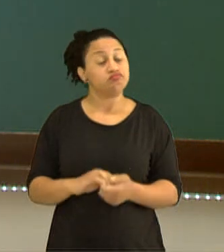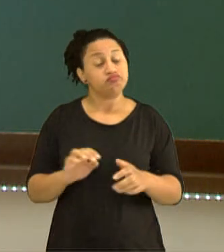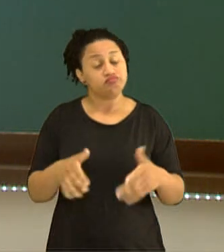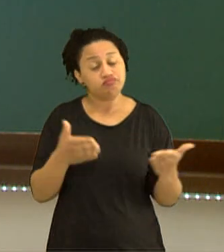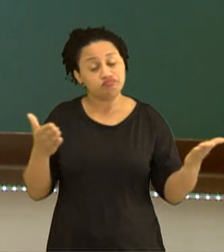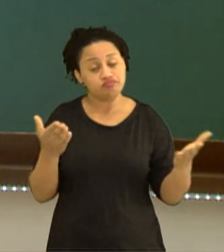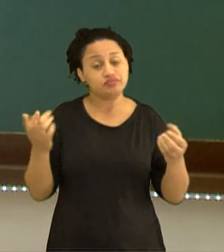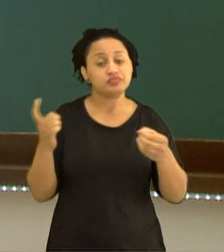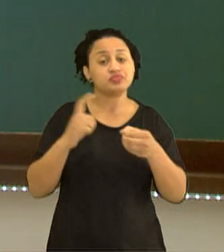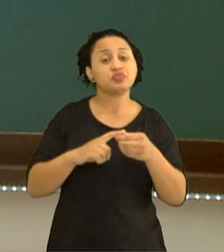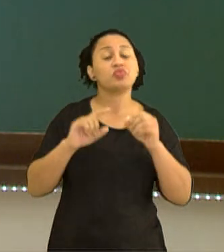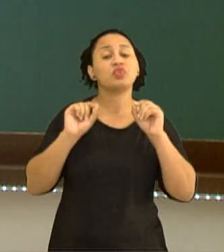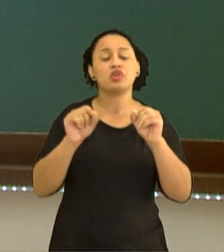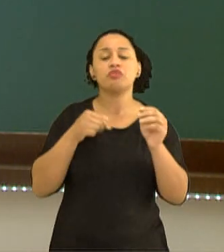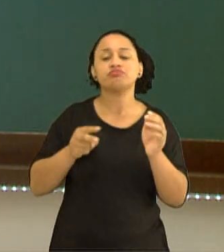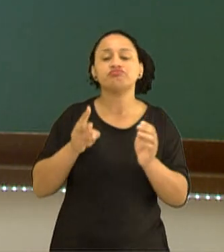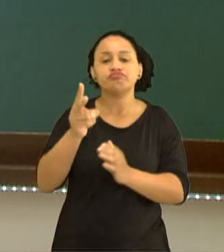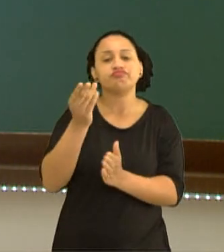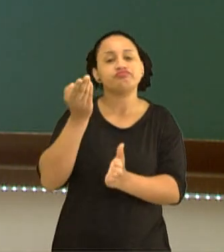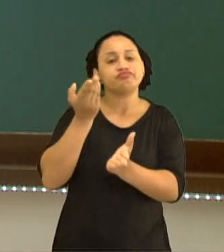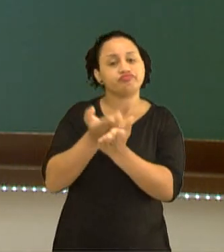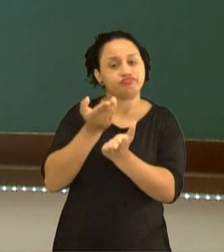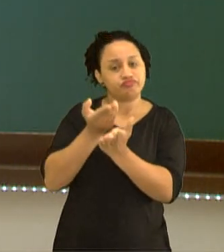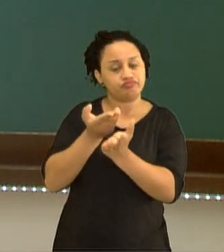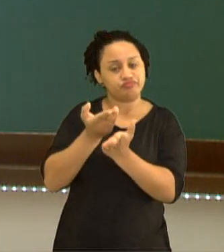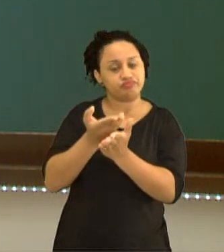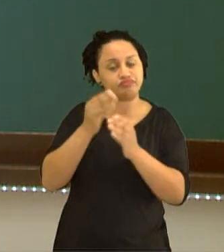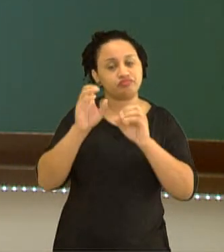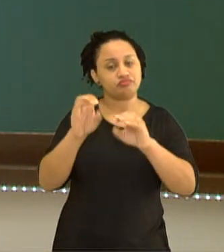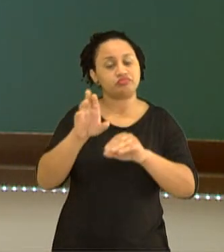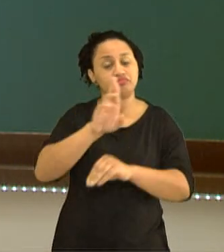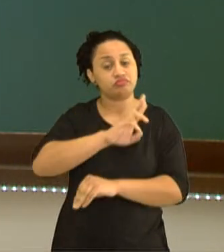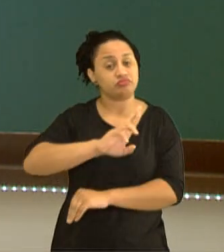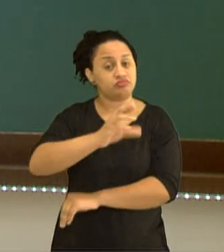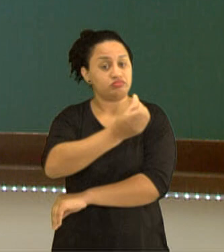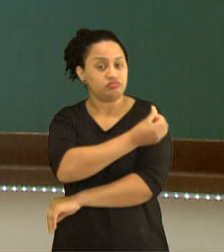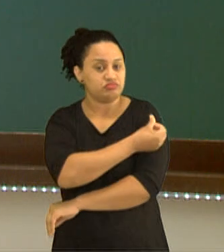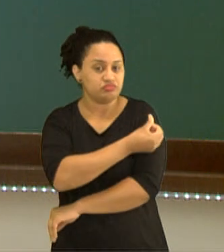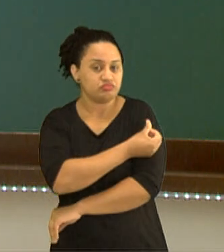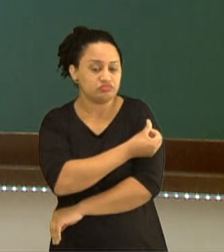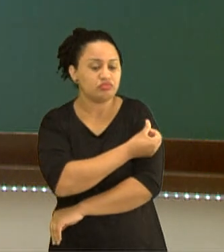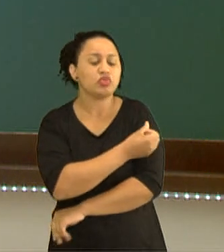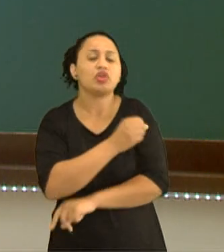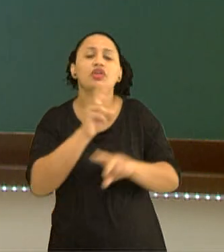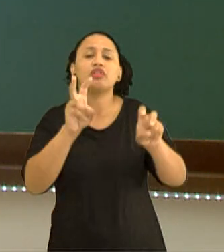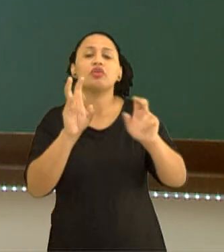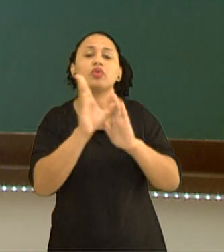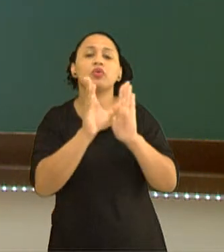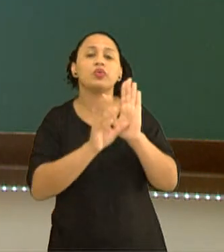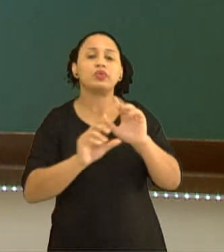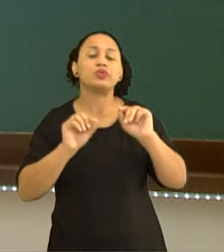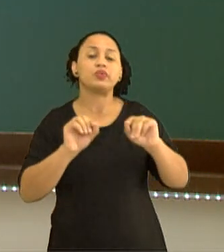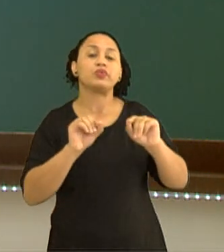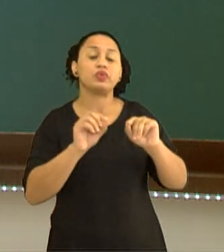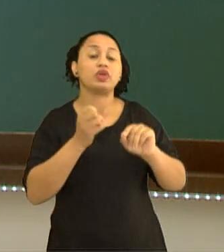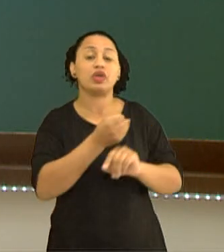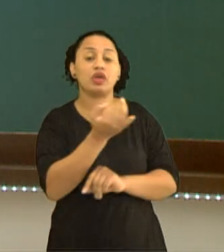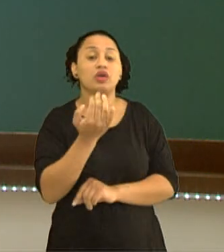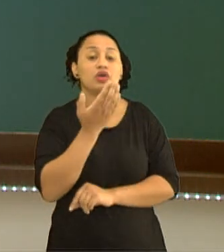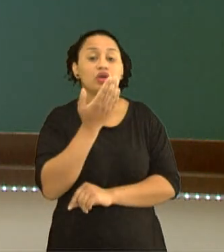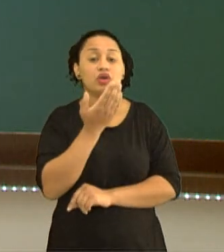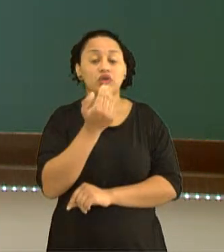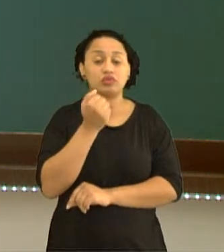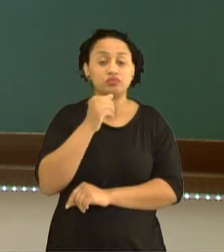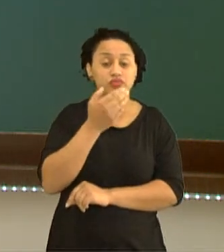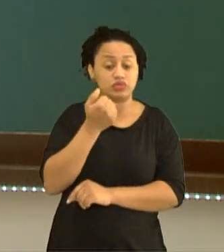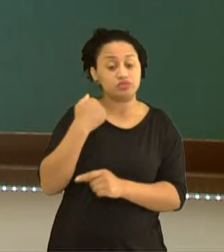Voltamos com mais aula Paraná Ensino Religioso, sexto ano, alimentos proibidos no judaísmo e no